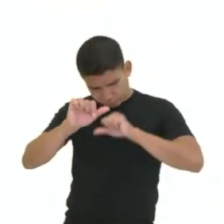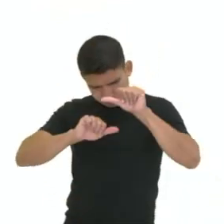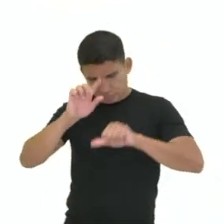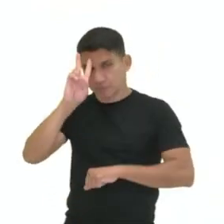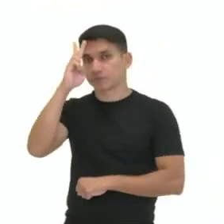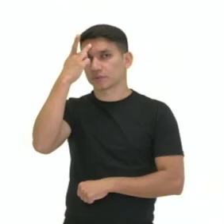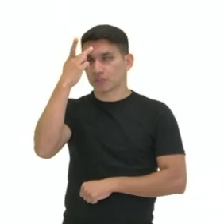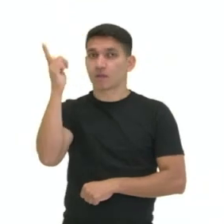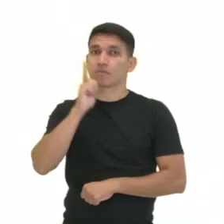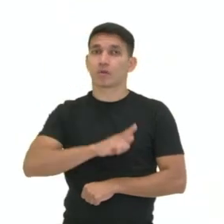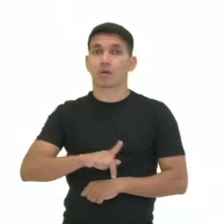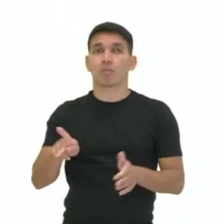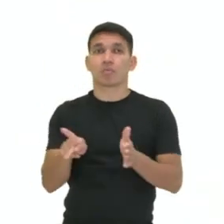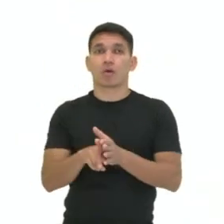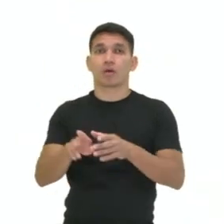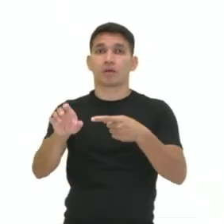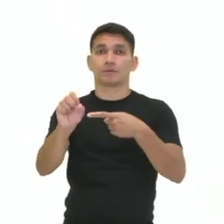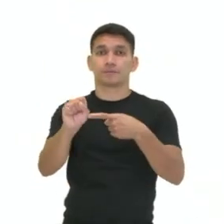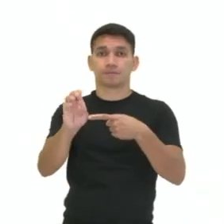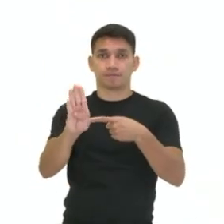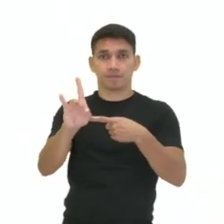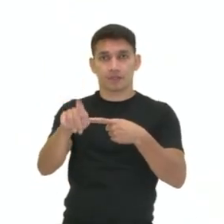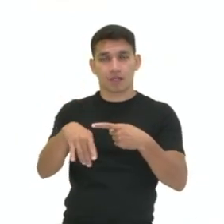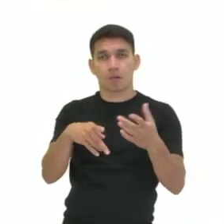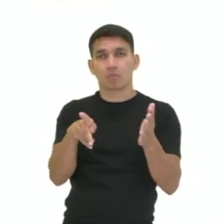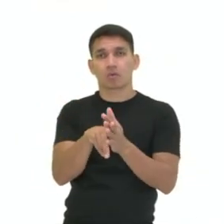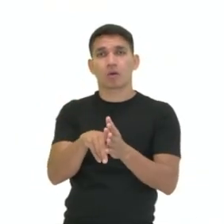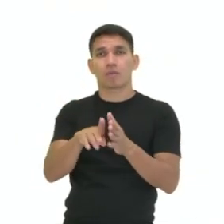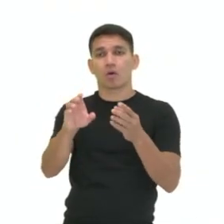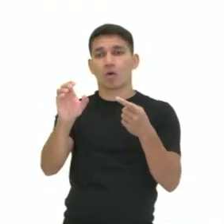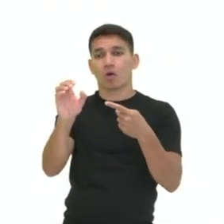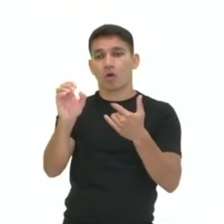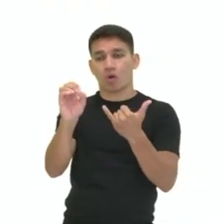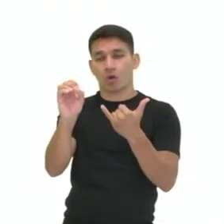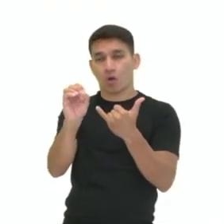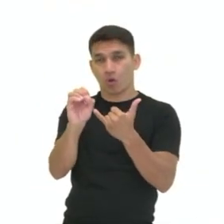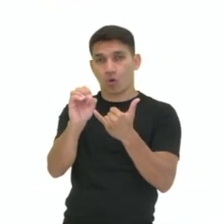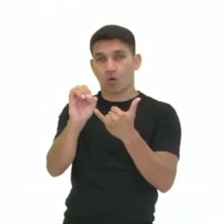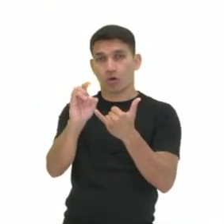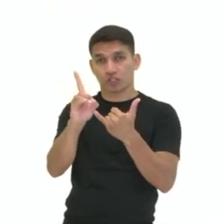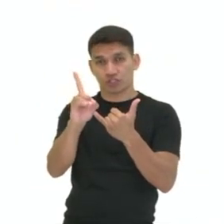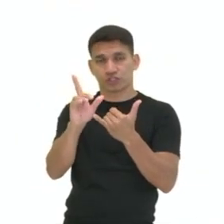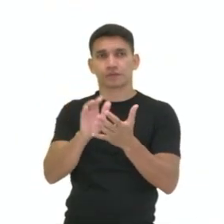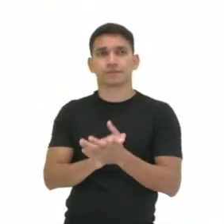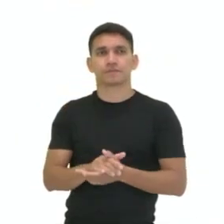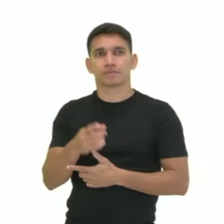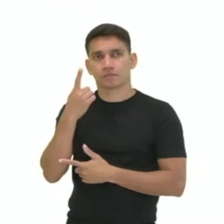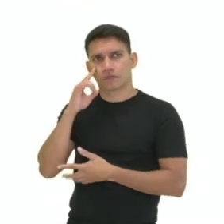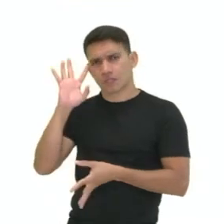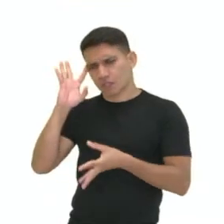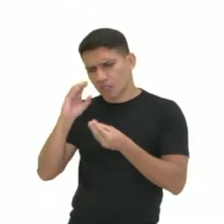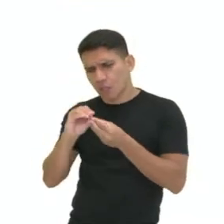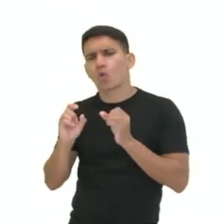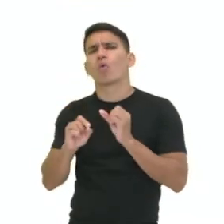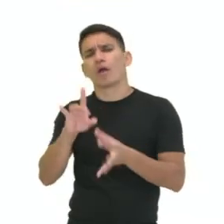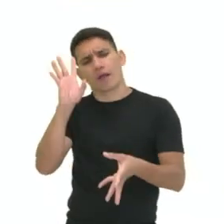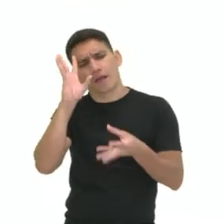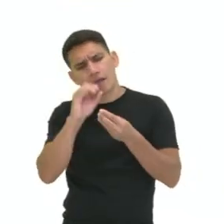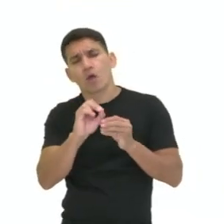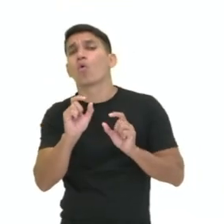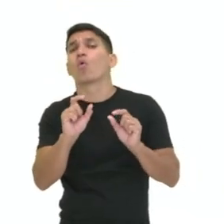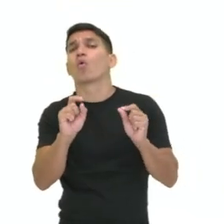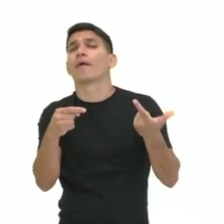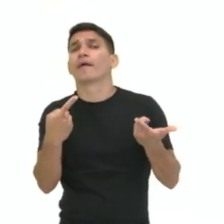uma substantiva que funciona como objeto direto. Vamos observar lá, então, ó, reconheço, que reconhece, reconhece algo, que